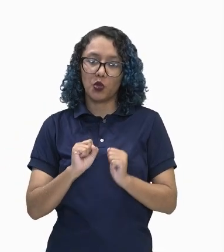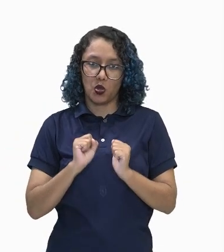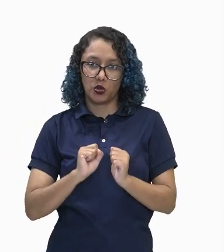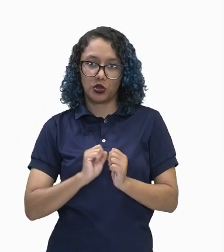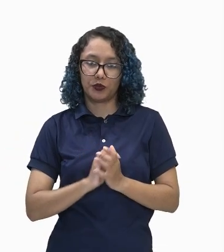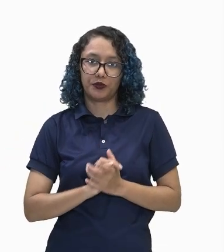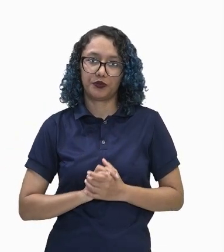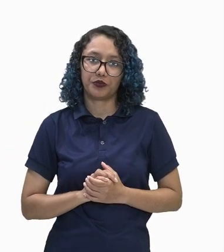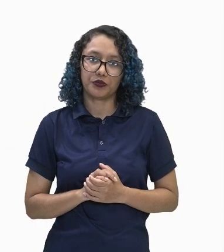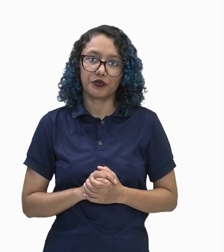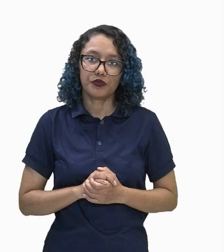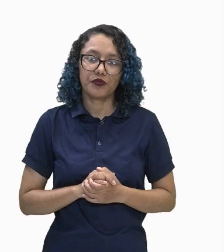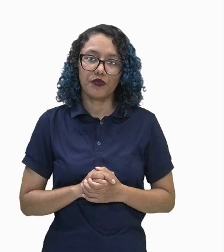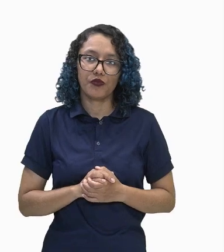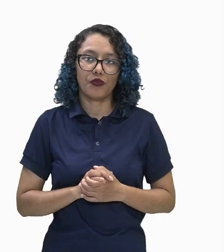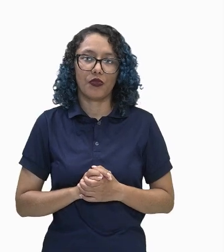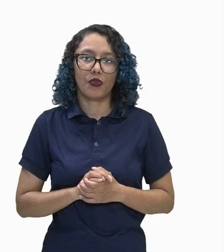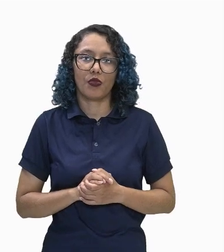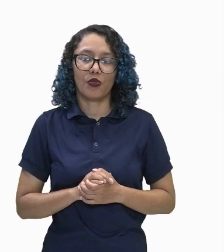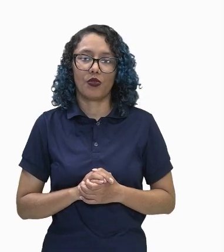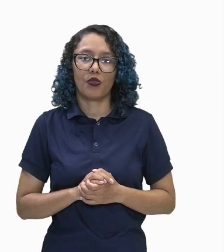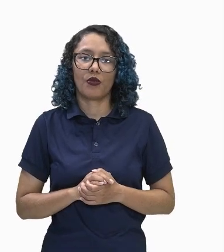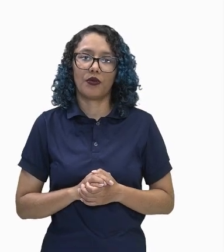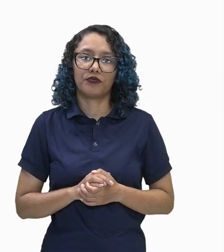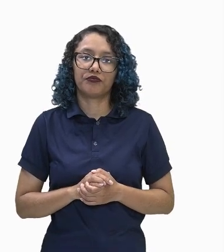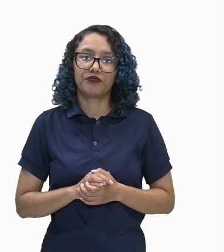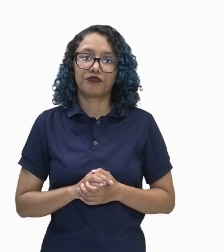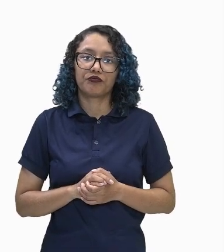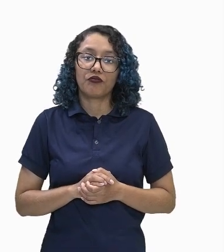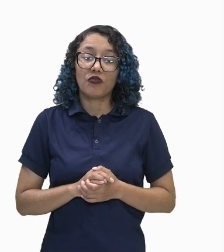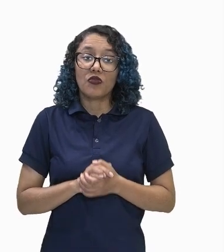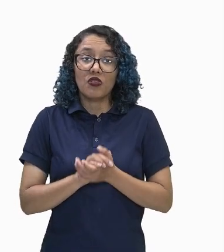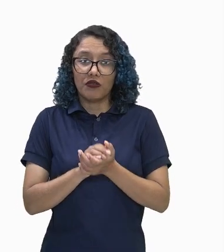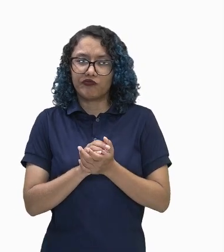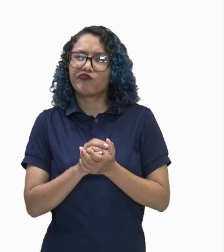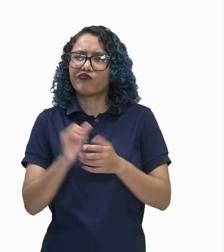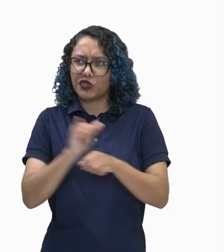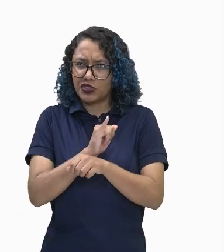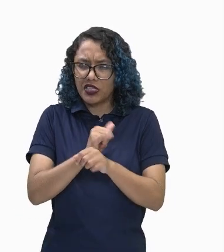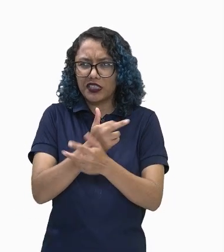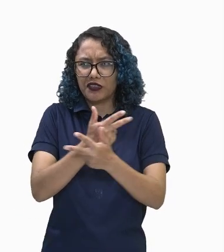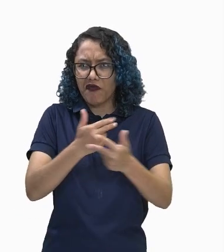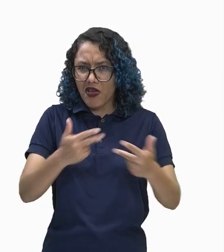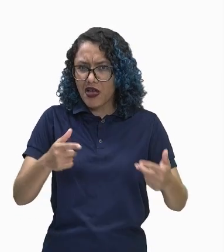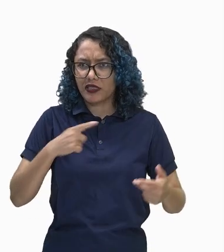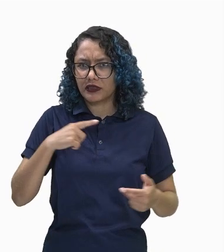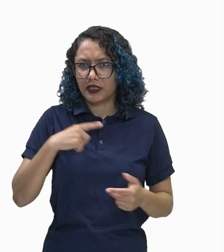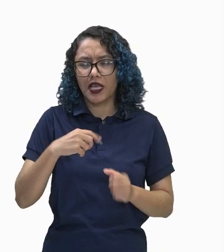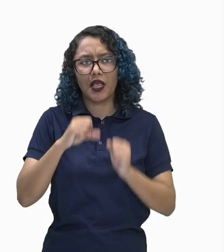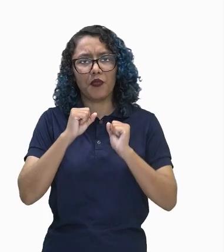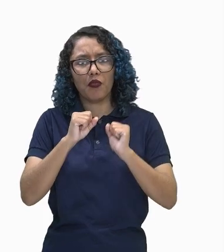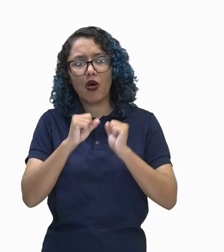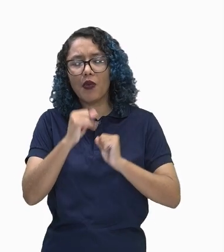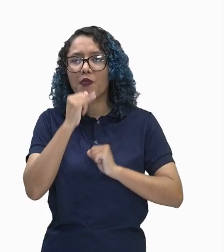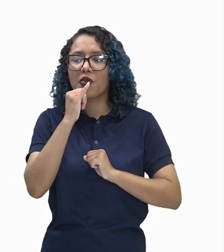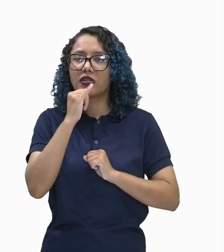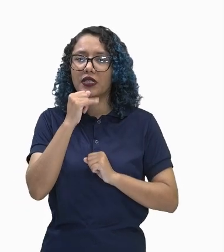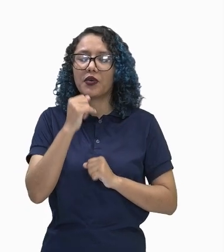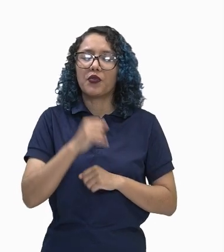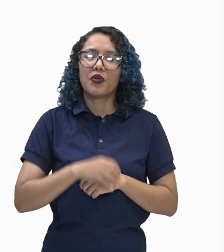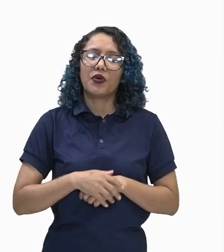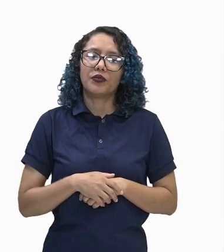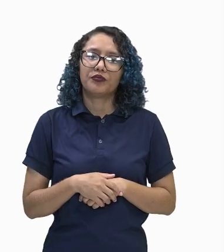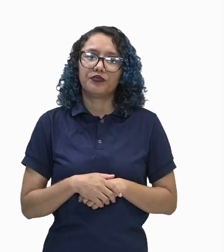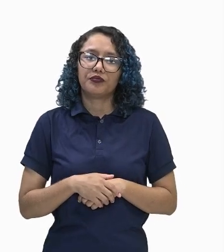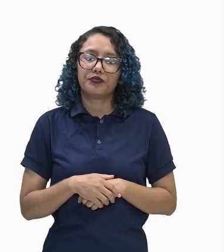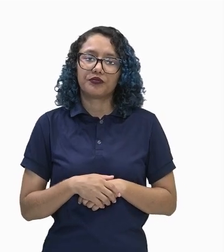existem muitas formas de recuperar o aluno, né? O professor pode recuperar no momento